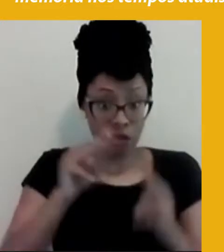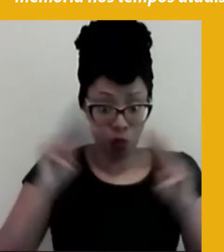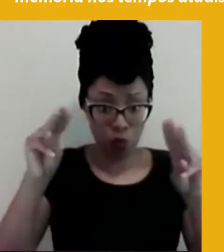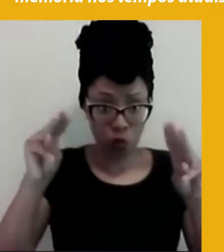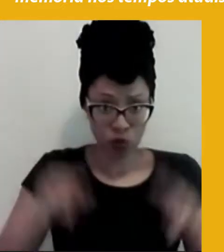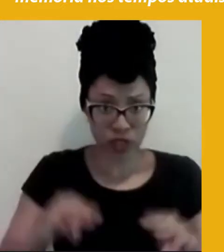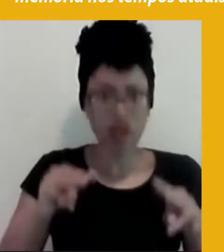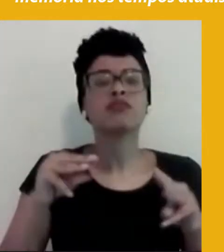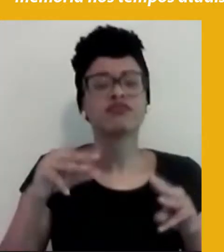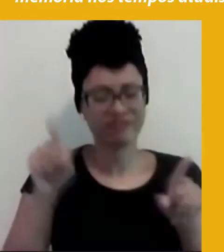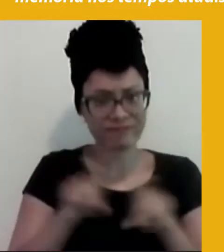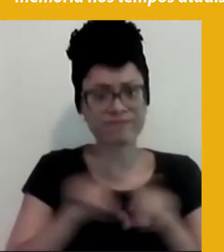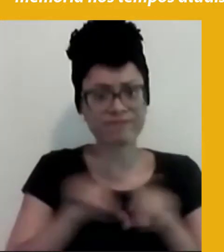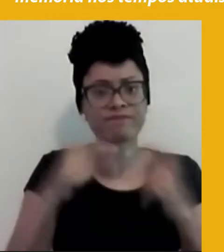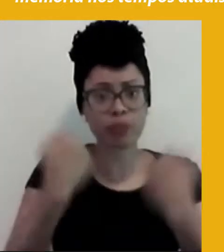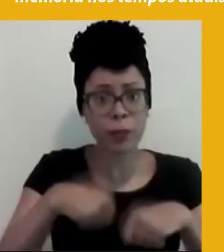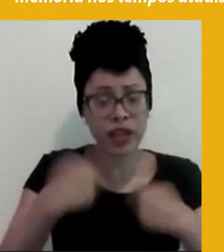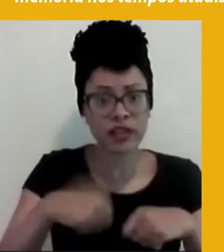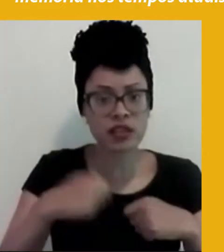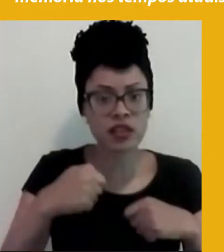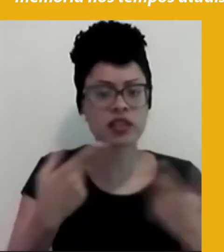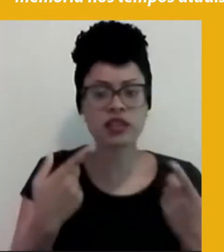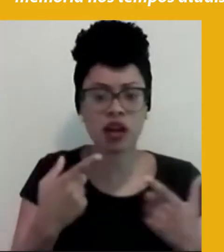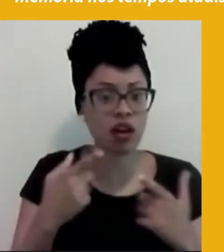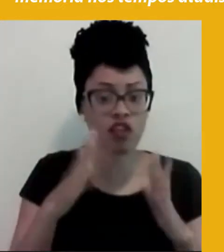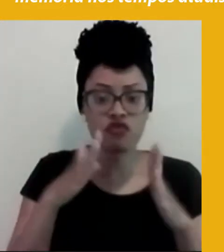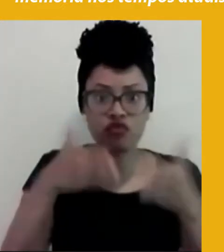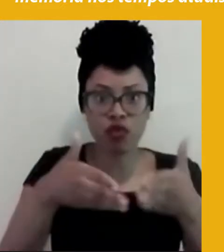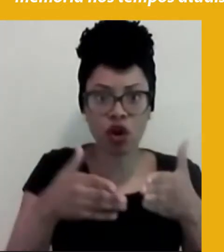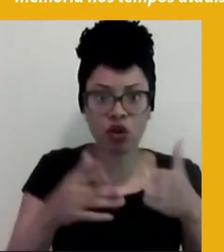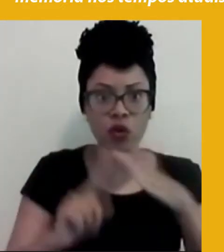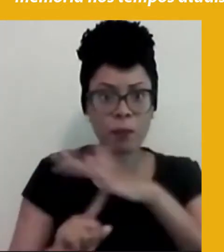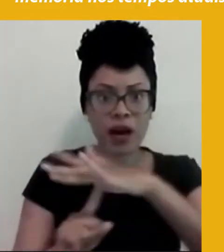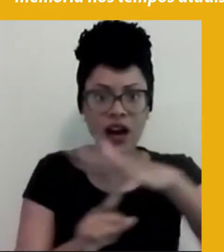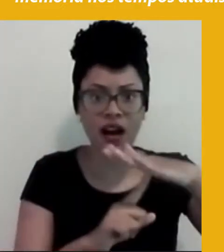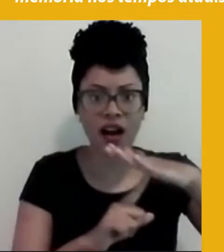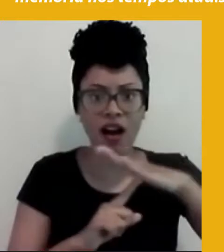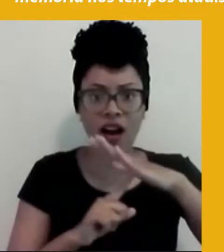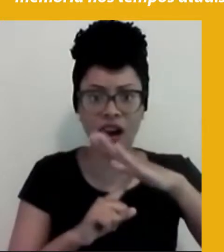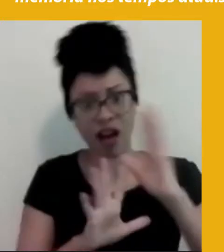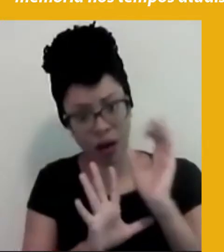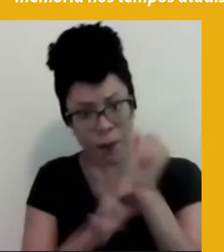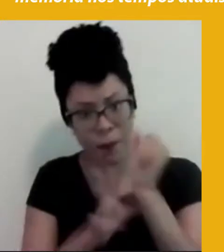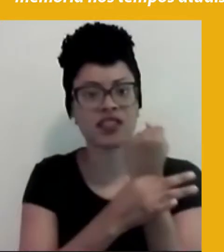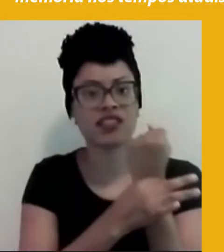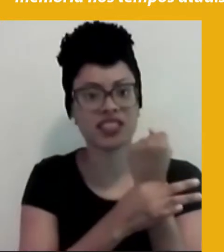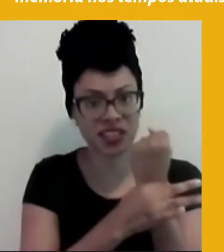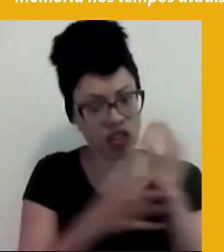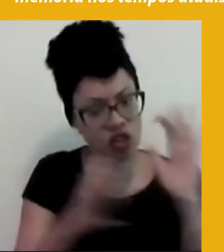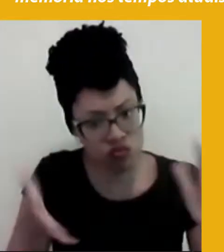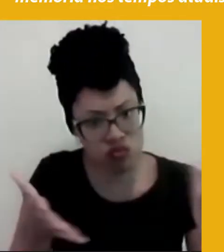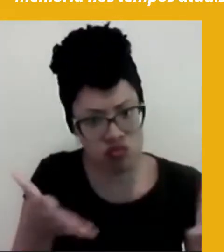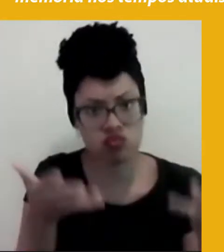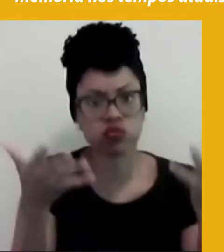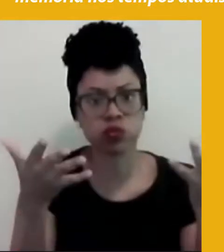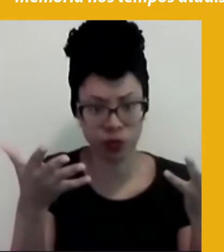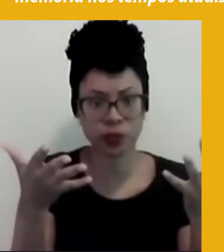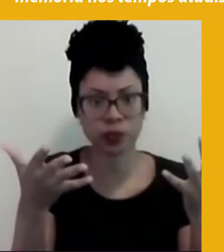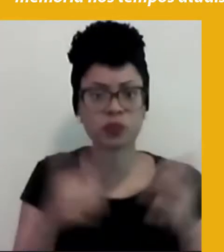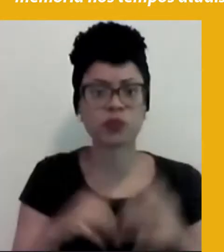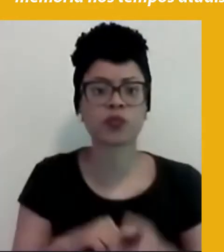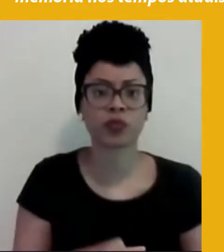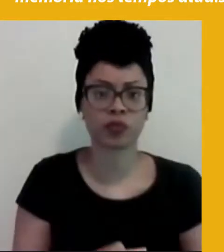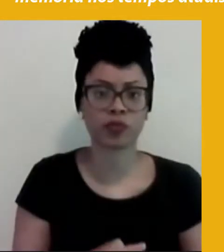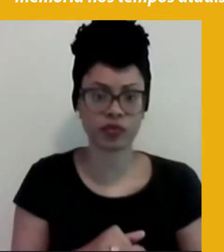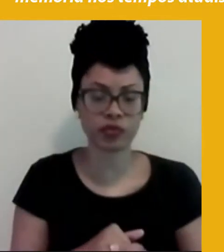na chamada para a 19ª, na chamada para a Semana de Museus, nosso caso aqui é a 19ª no Brasil, ele